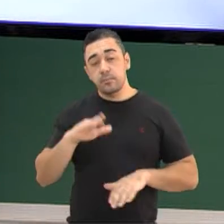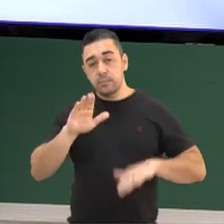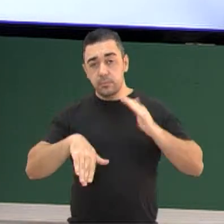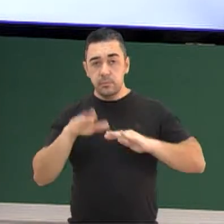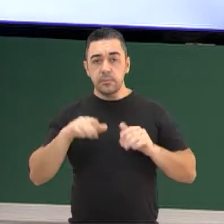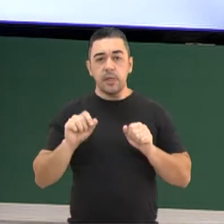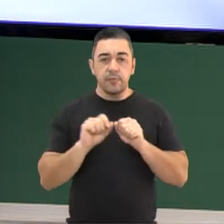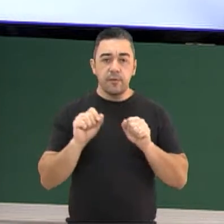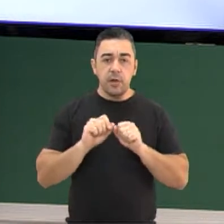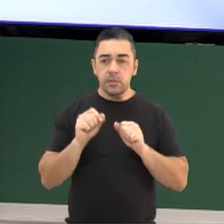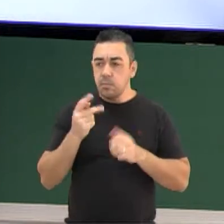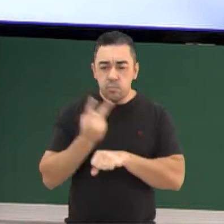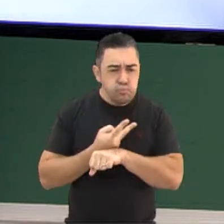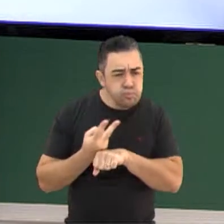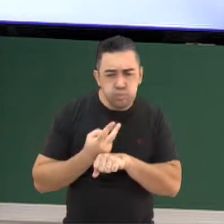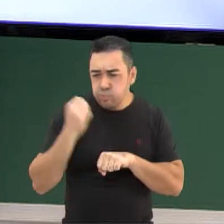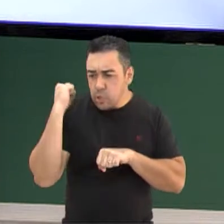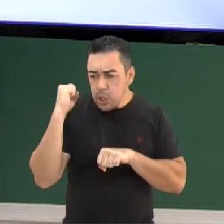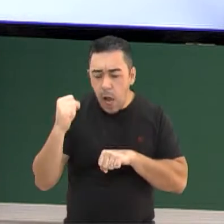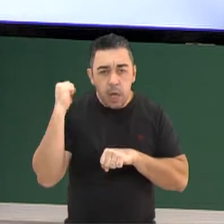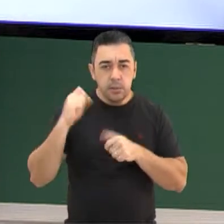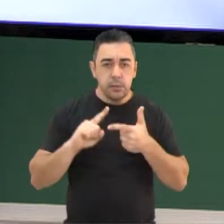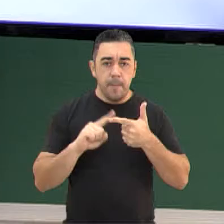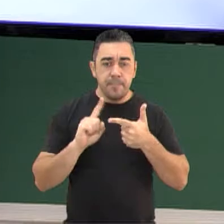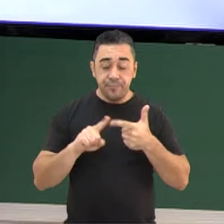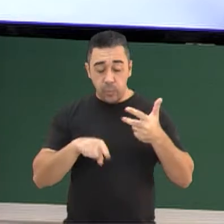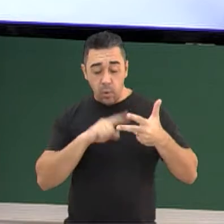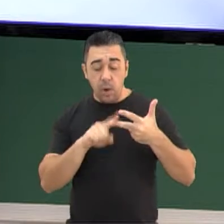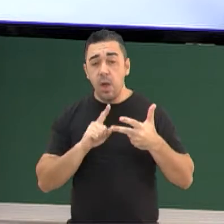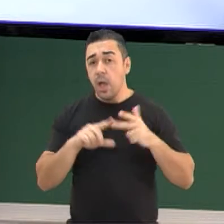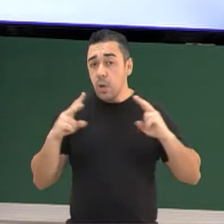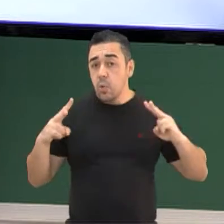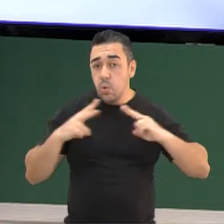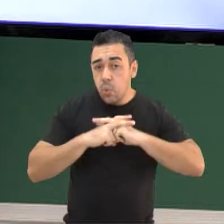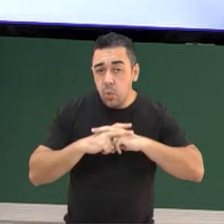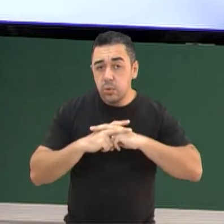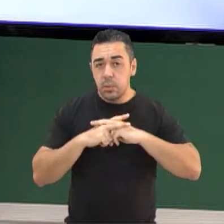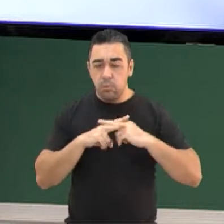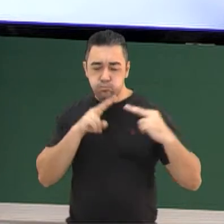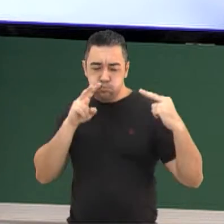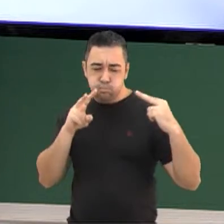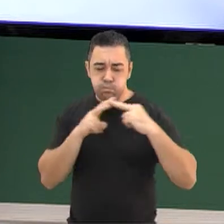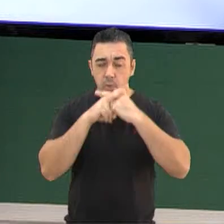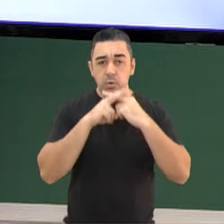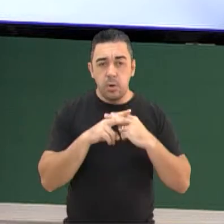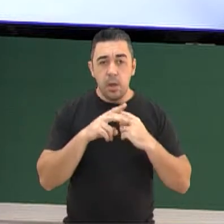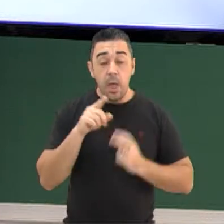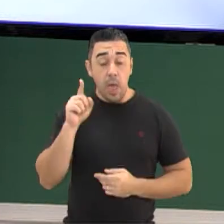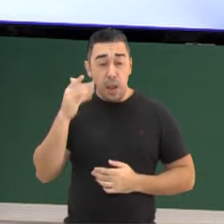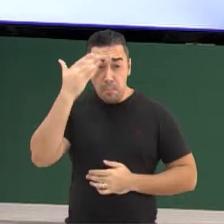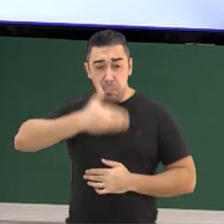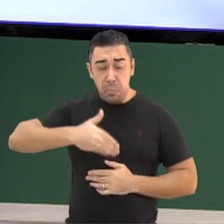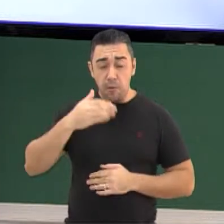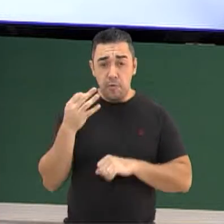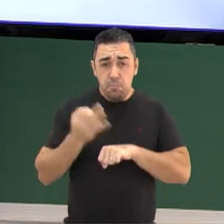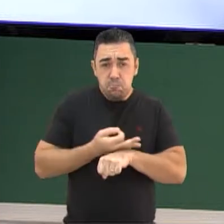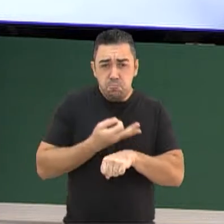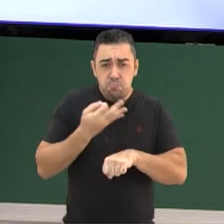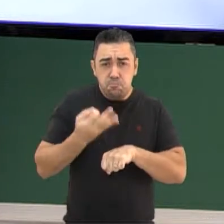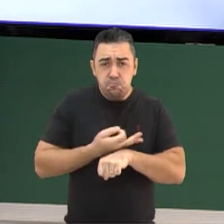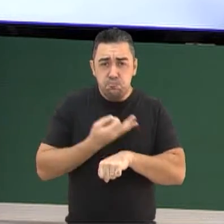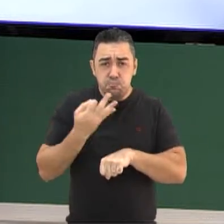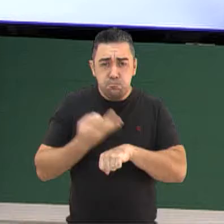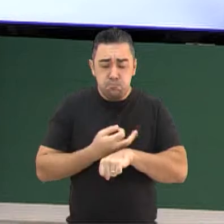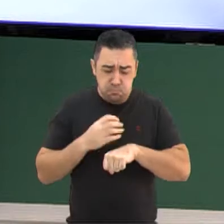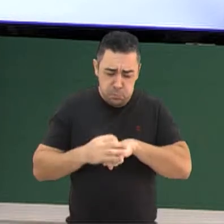fazer uma caça, uma luta, um combate. Nesse caso aqui, ele prova que ele é corajoso aguentando passar por